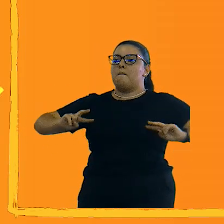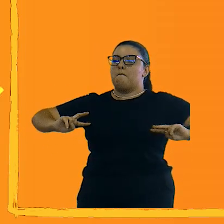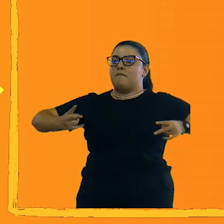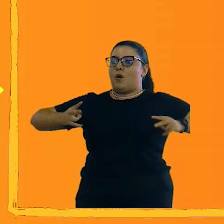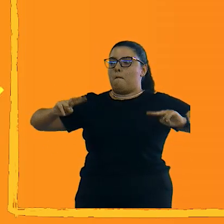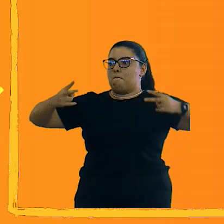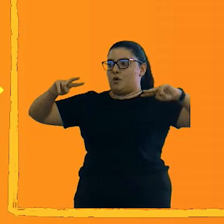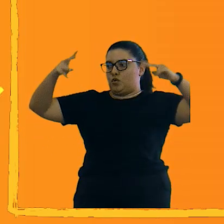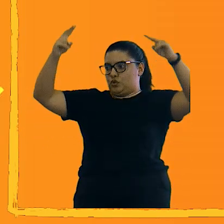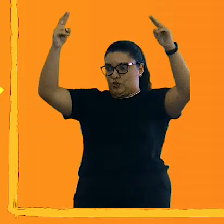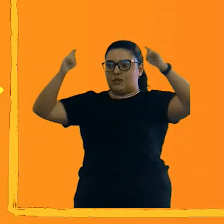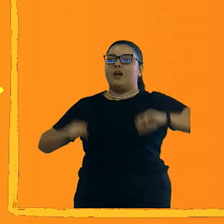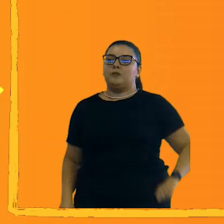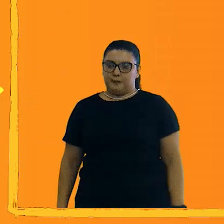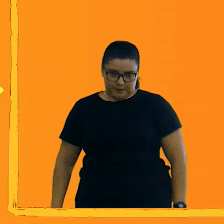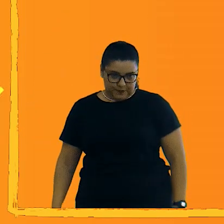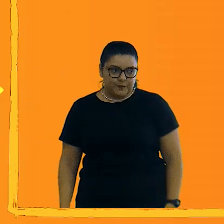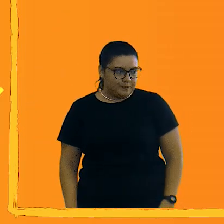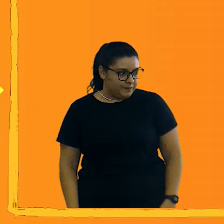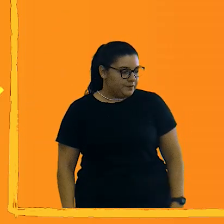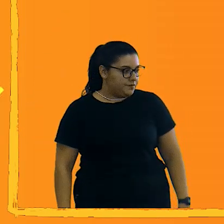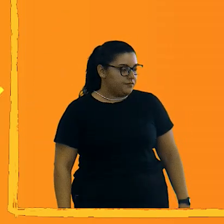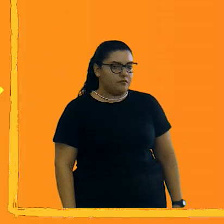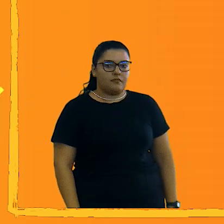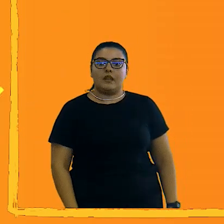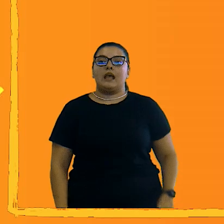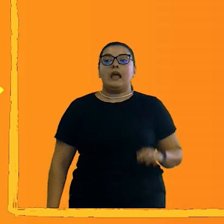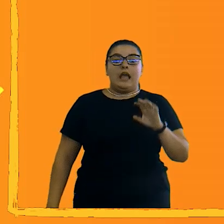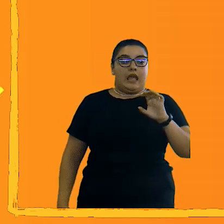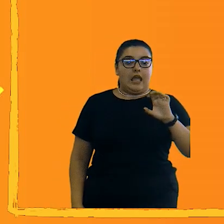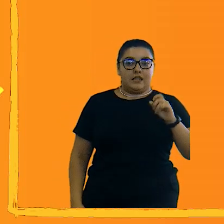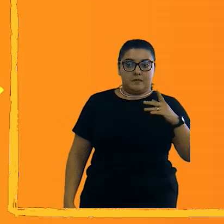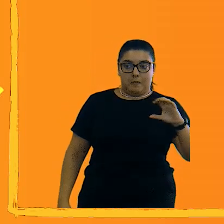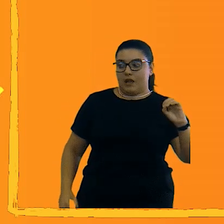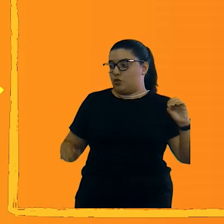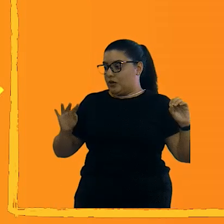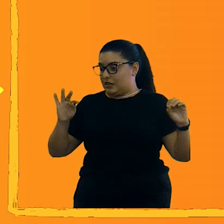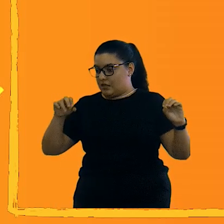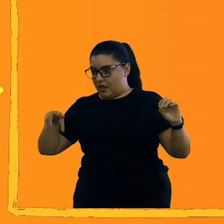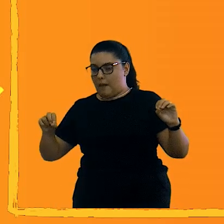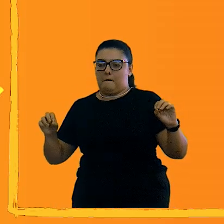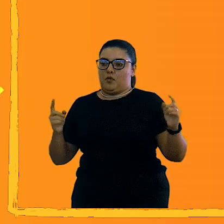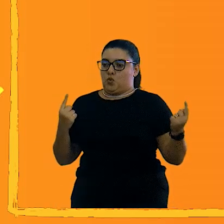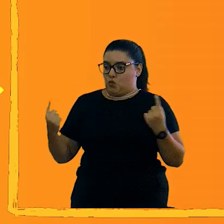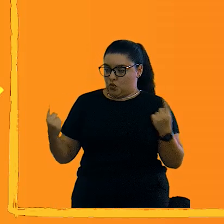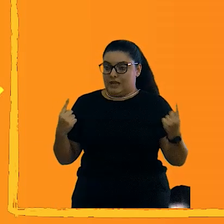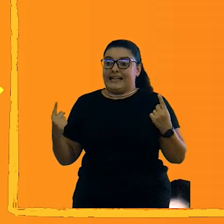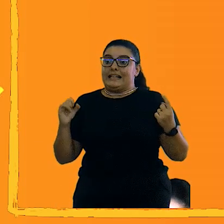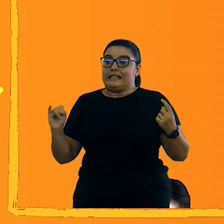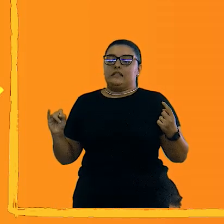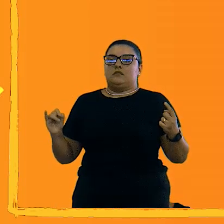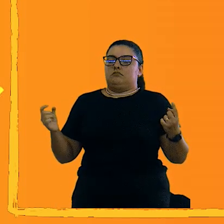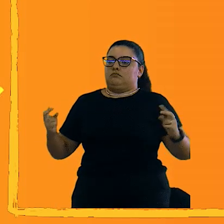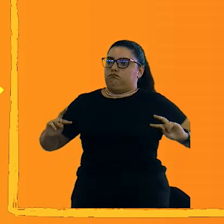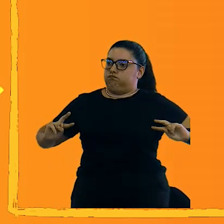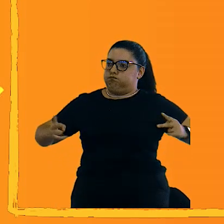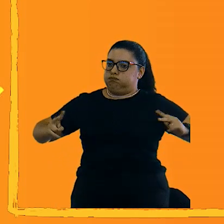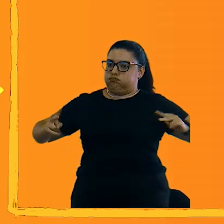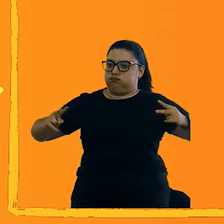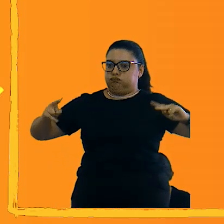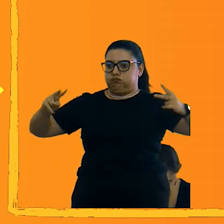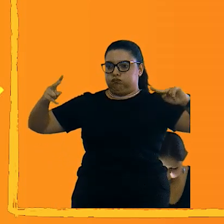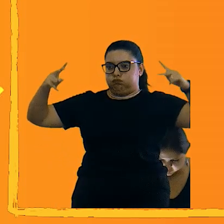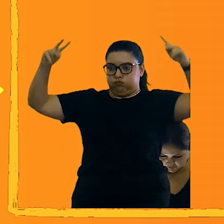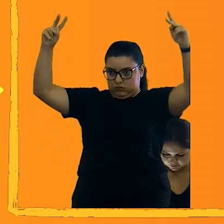diretamente proporcionais espaço e tempo se dividem se espaço e tempo se dividem elas são